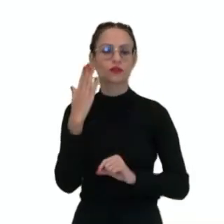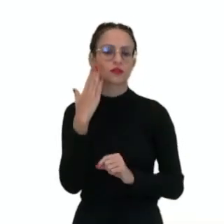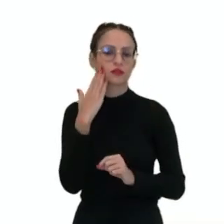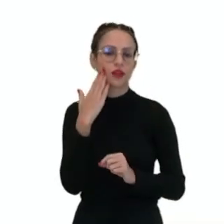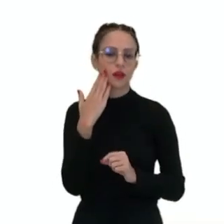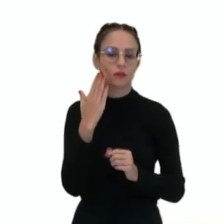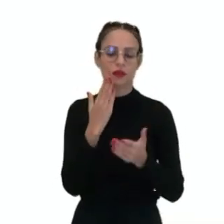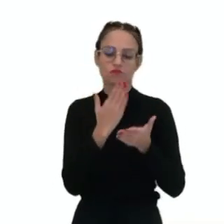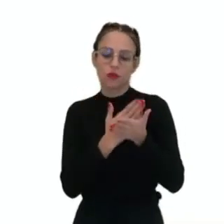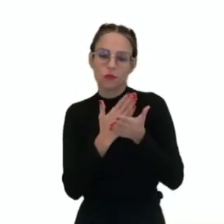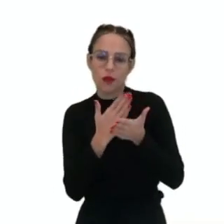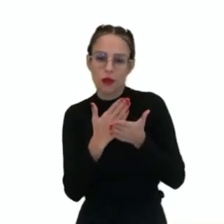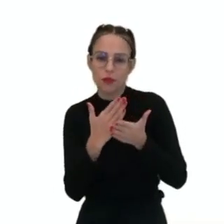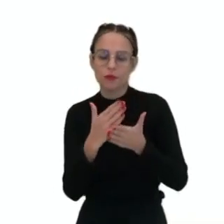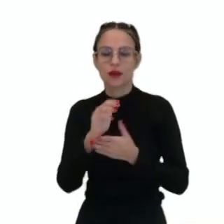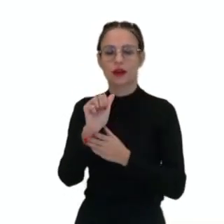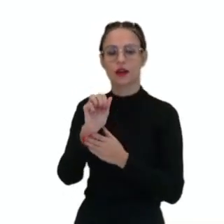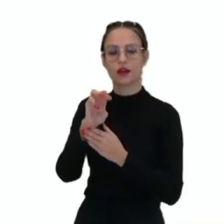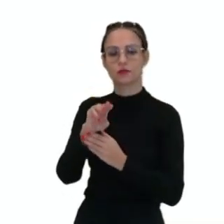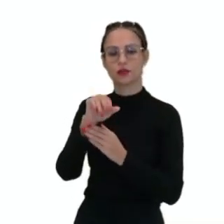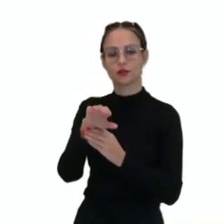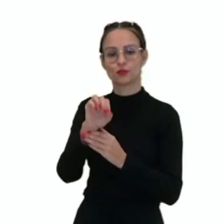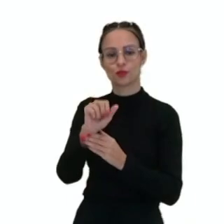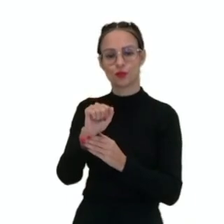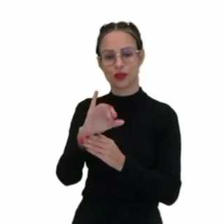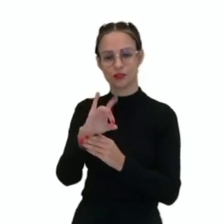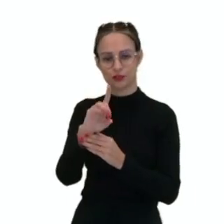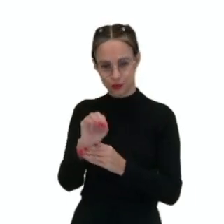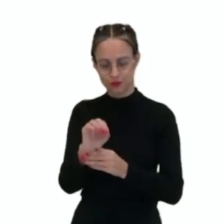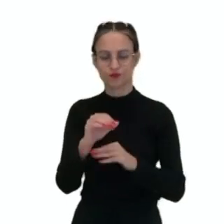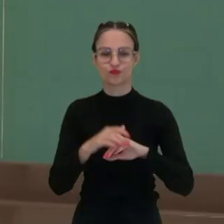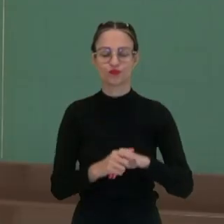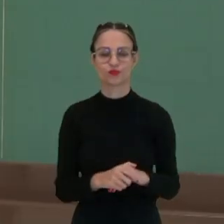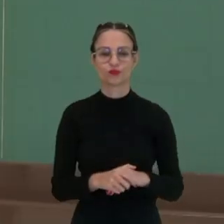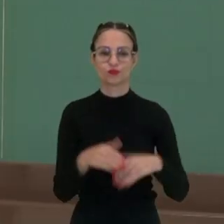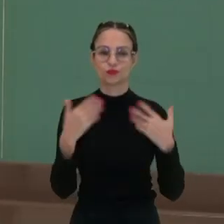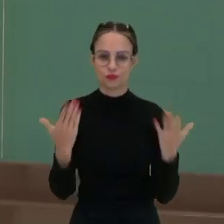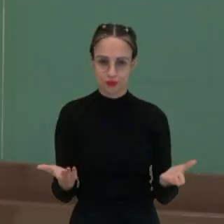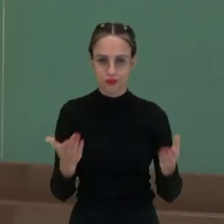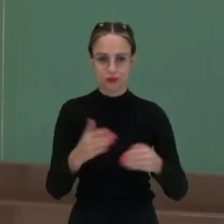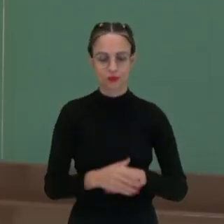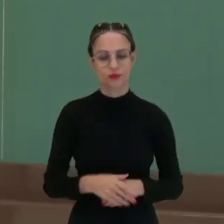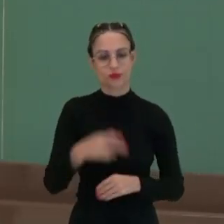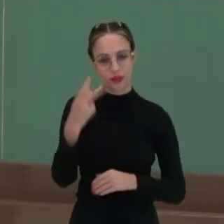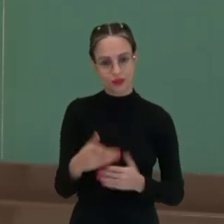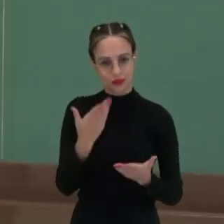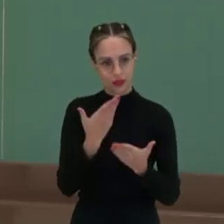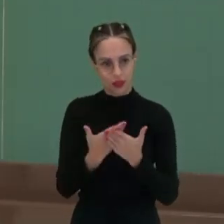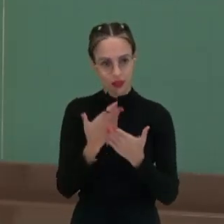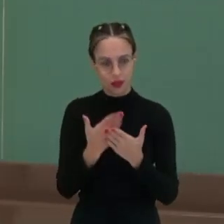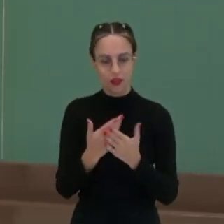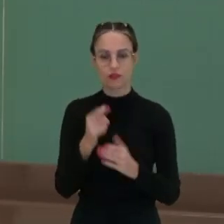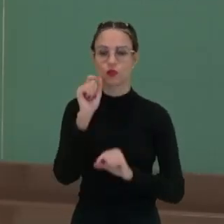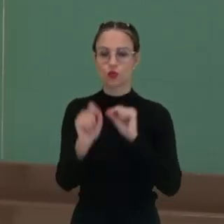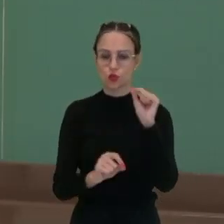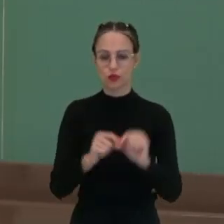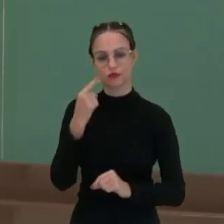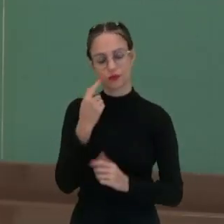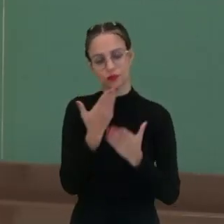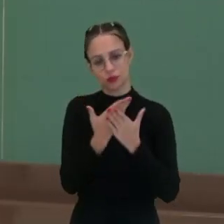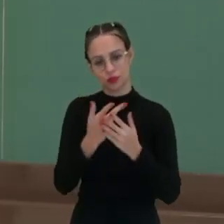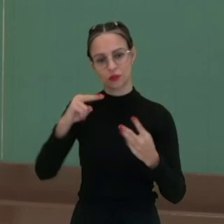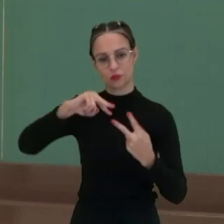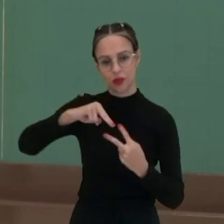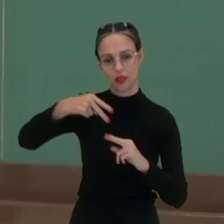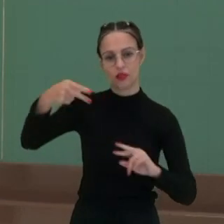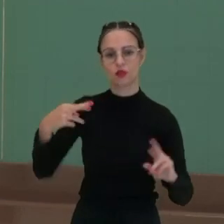dos aminoácidos que serão, então, sintetizados. Nós vimos o material genético, que